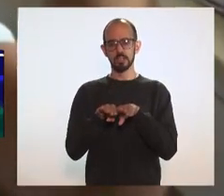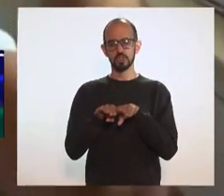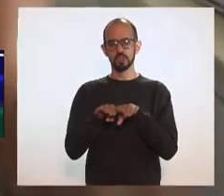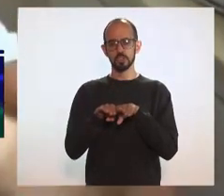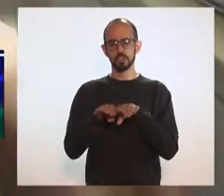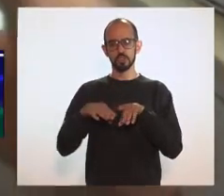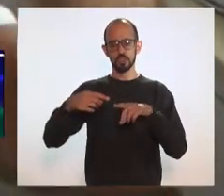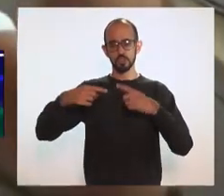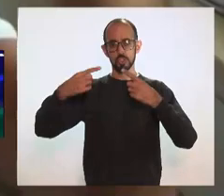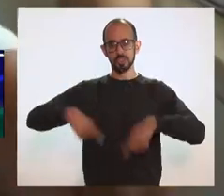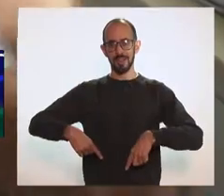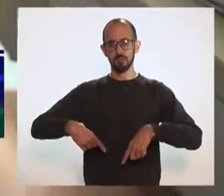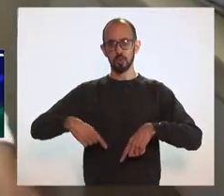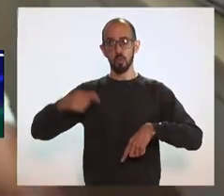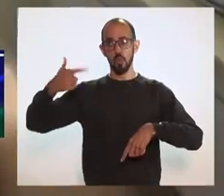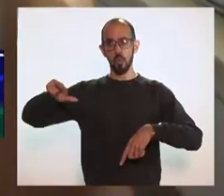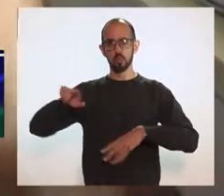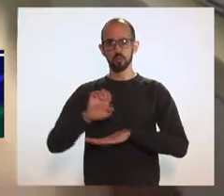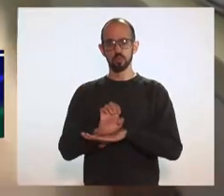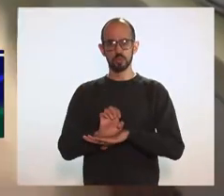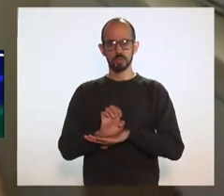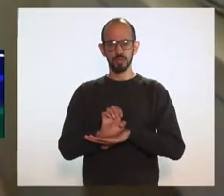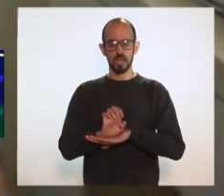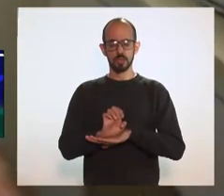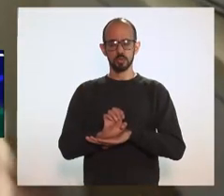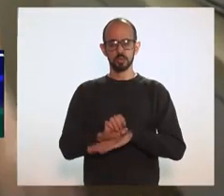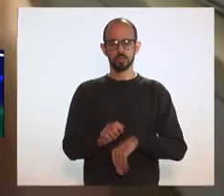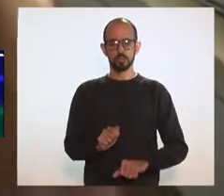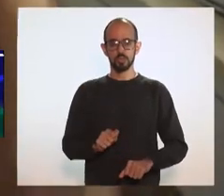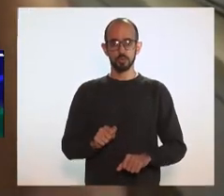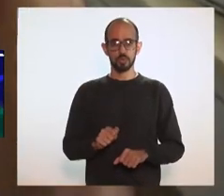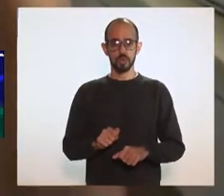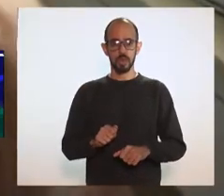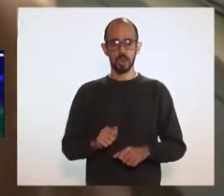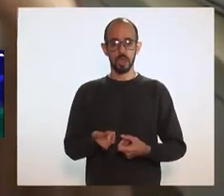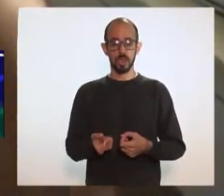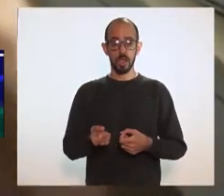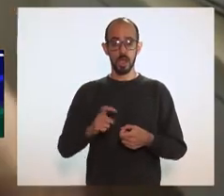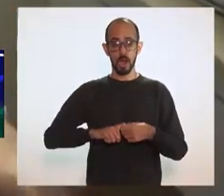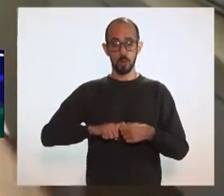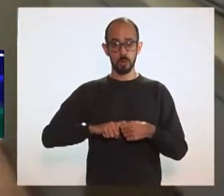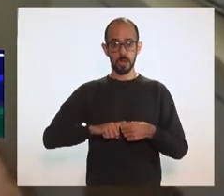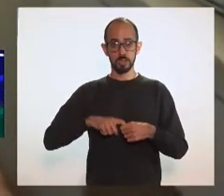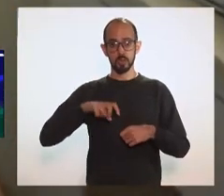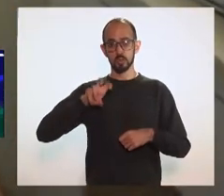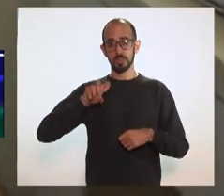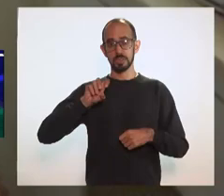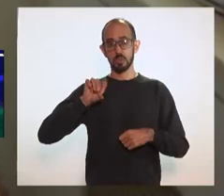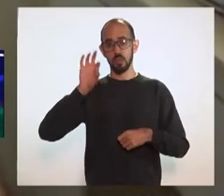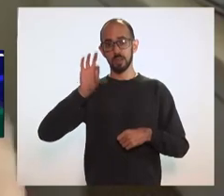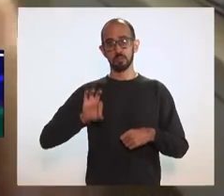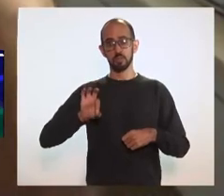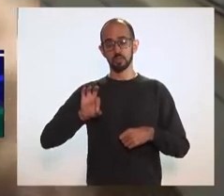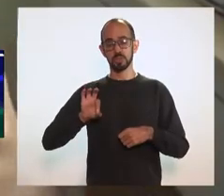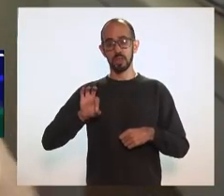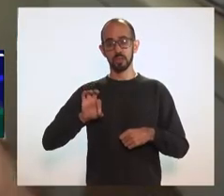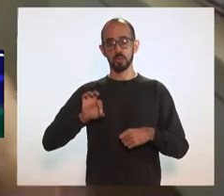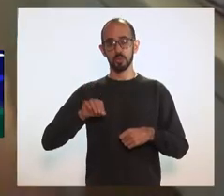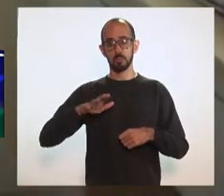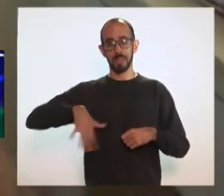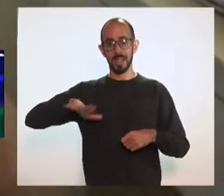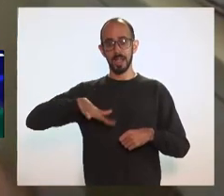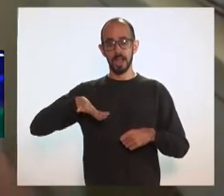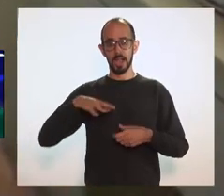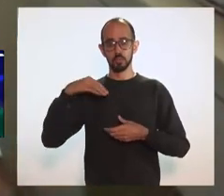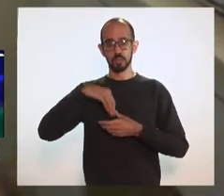outros estados, sem dizer quais. 8. Recuperação de 50% do mercado interno. 9.